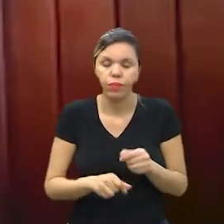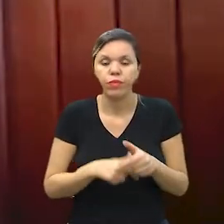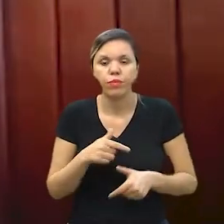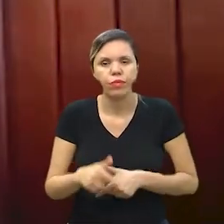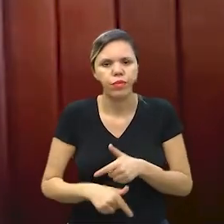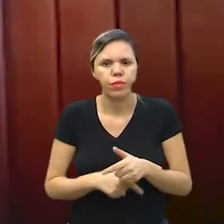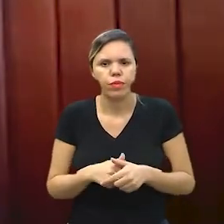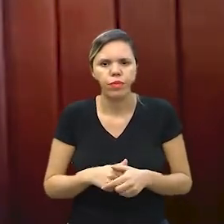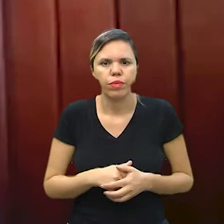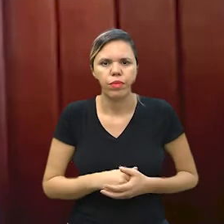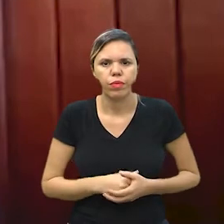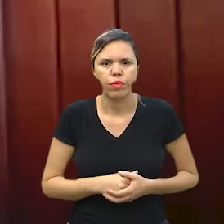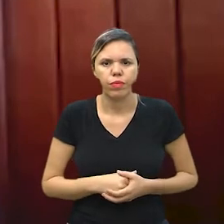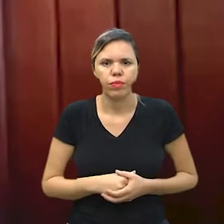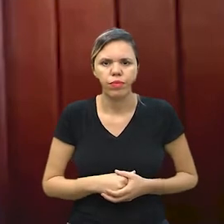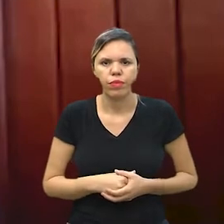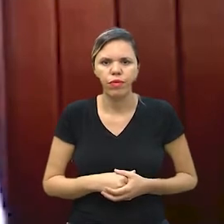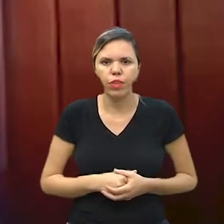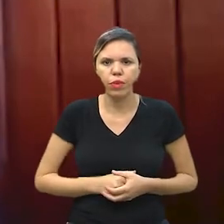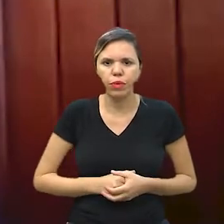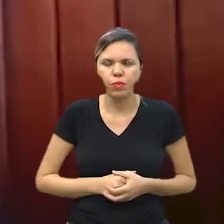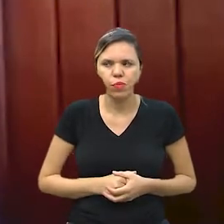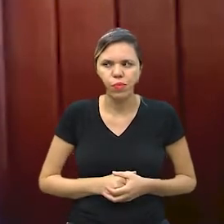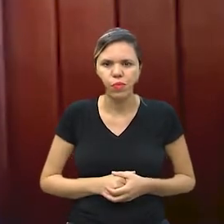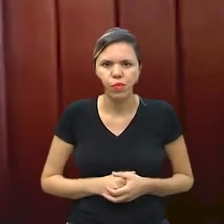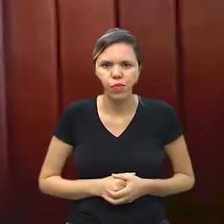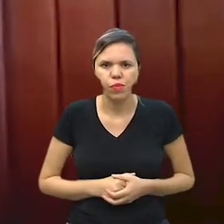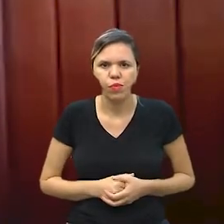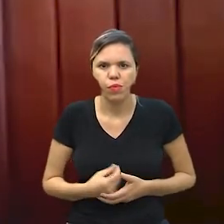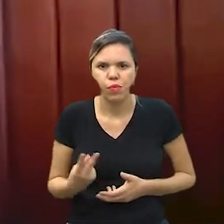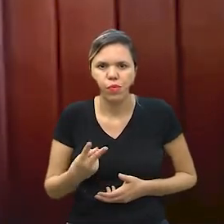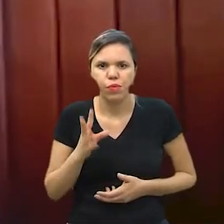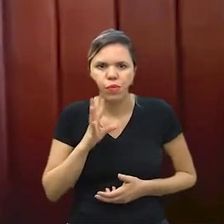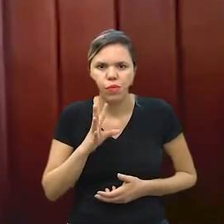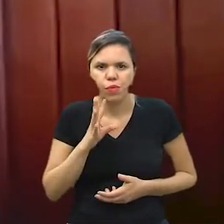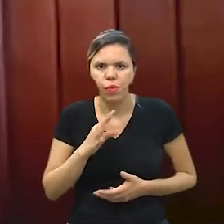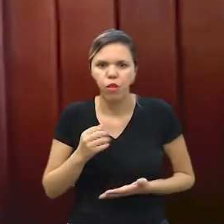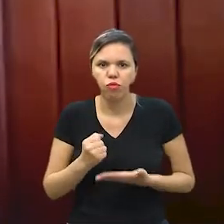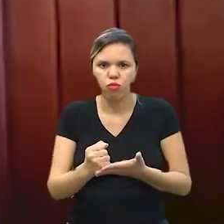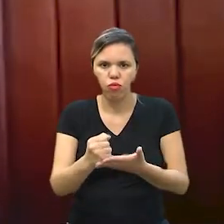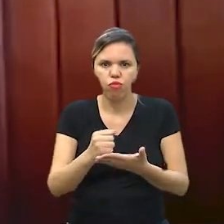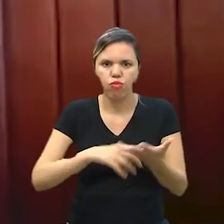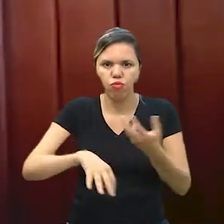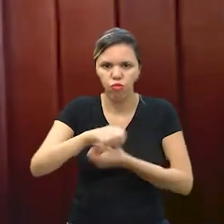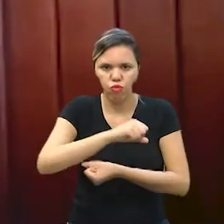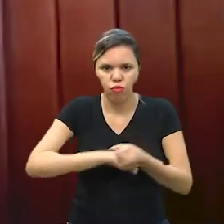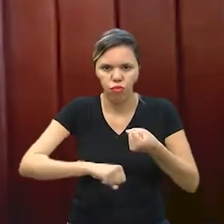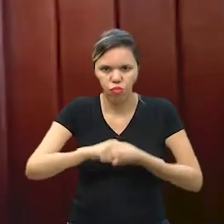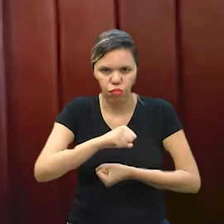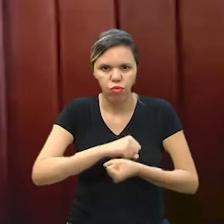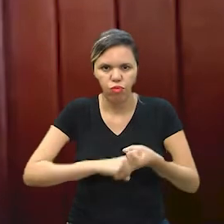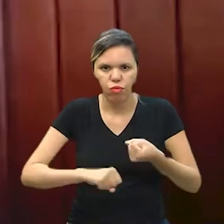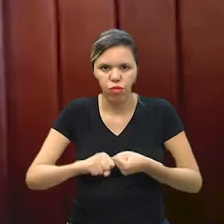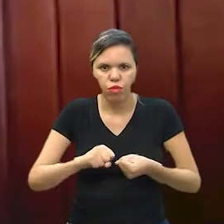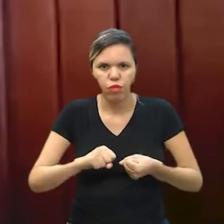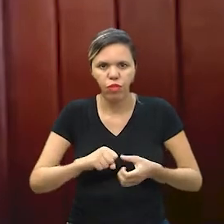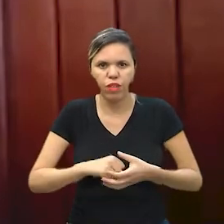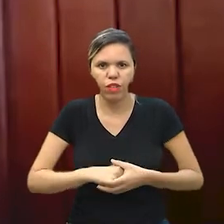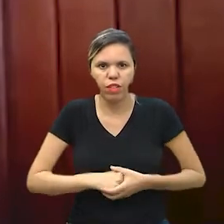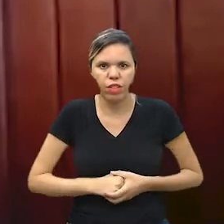o social muito bem, então ainda melhor, e a parte que ajuda da sustentabilidade para o todo não